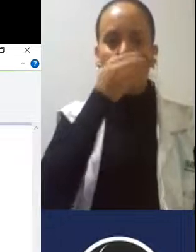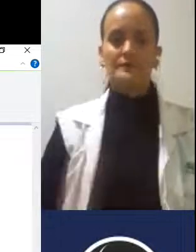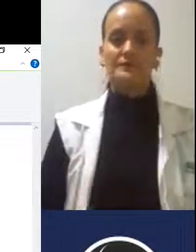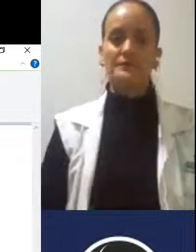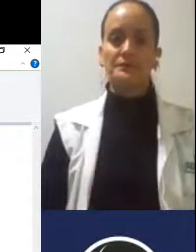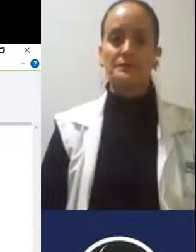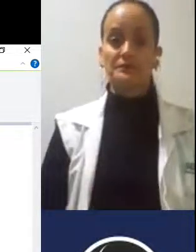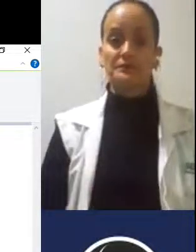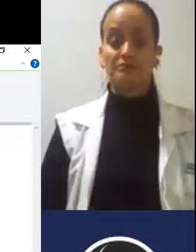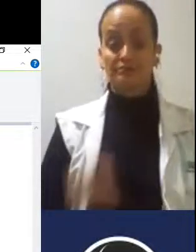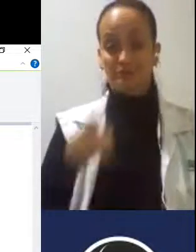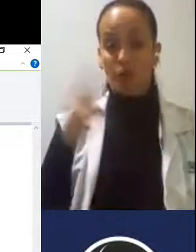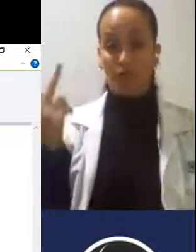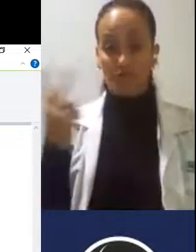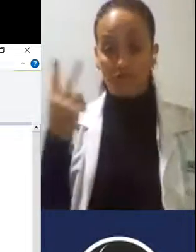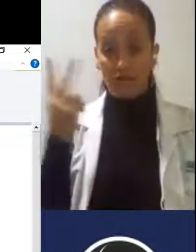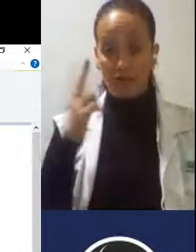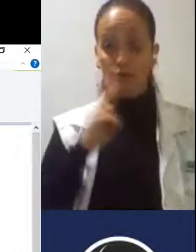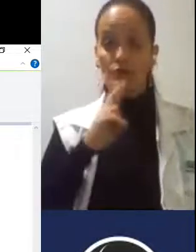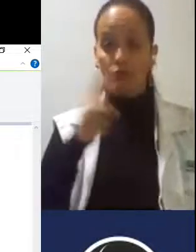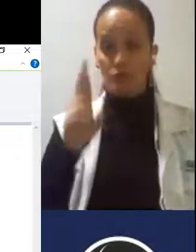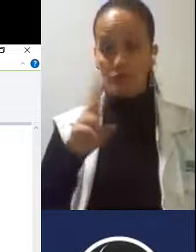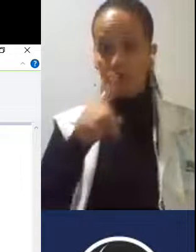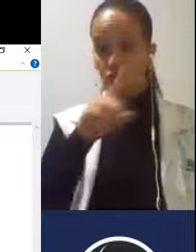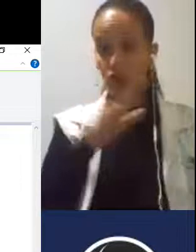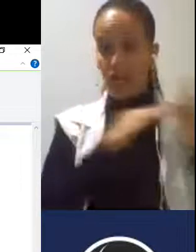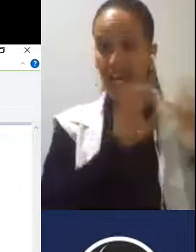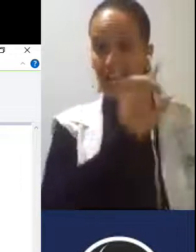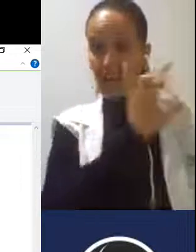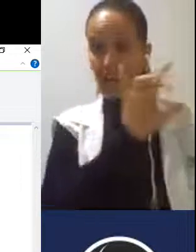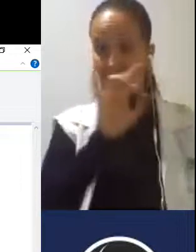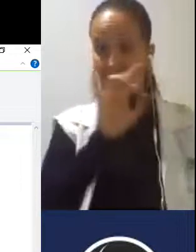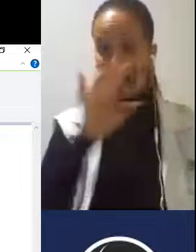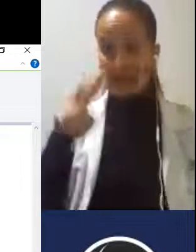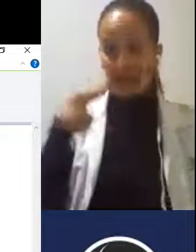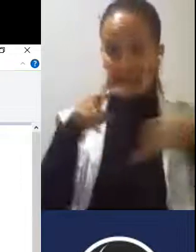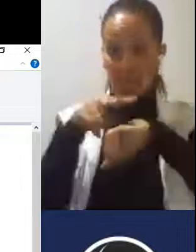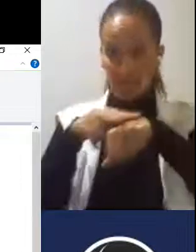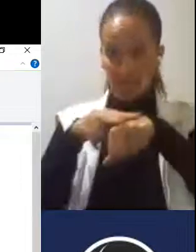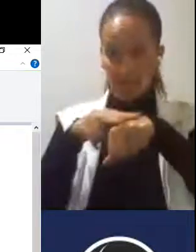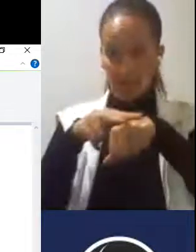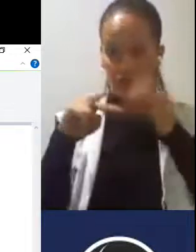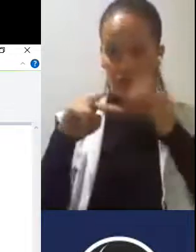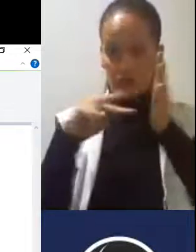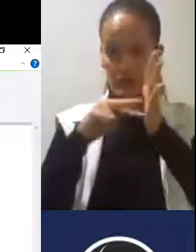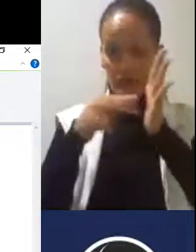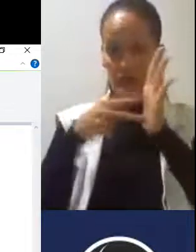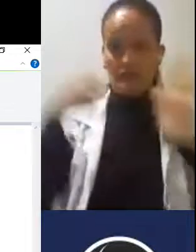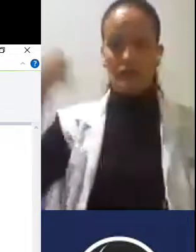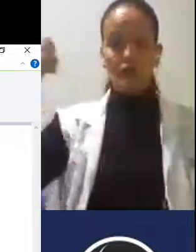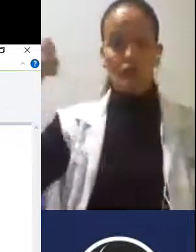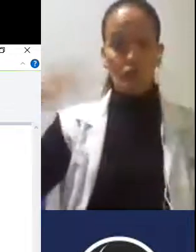são 242. Então, a gente tem aqui, ó, 242. Vou colocar aqui em todos para não ficar